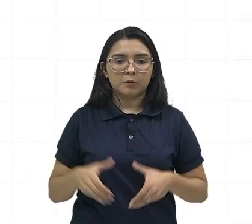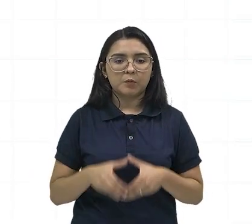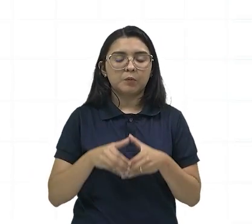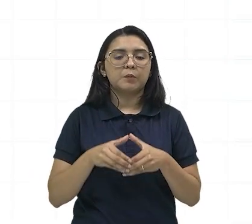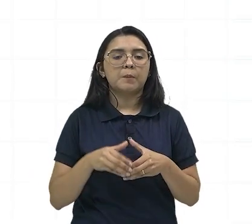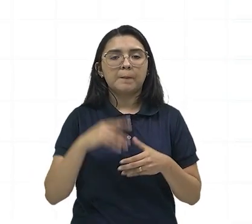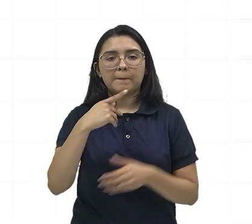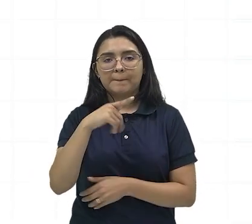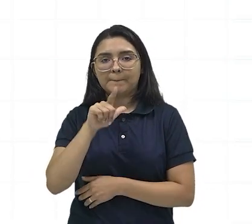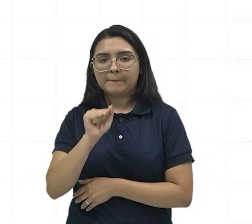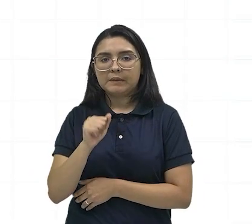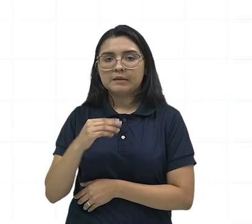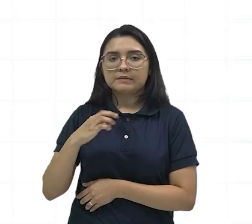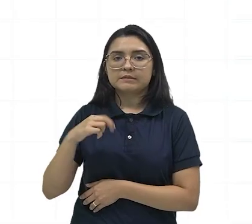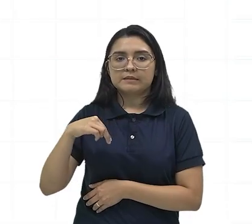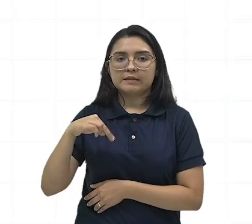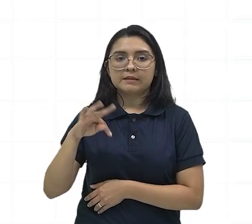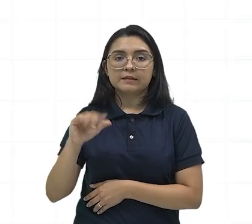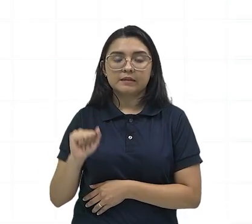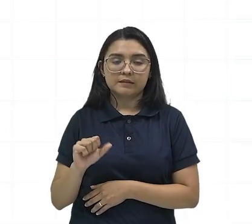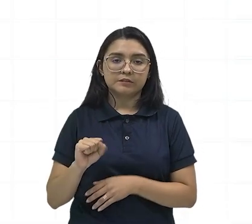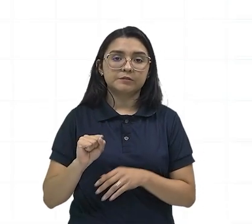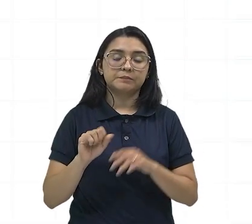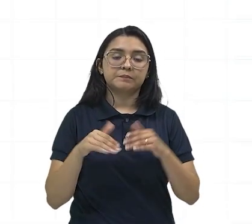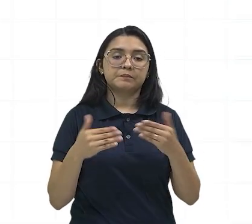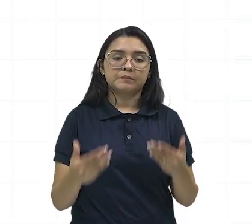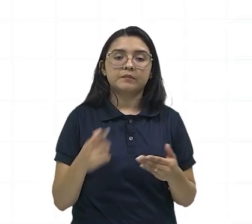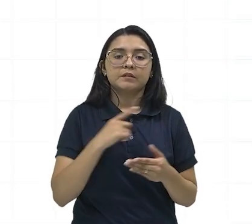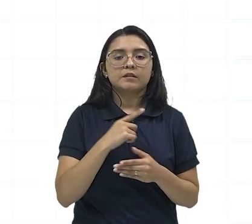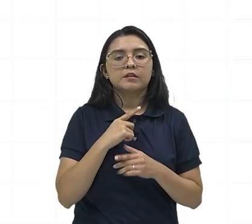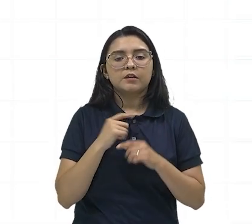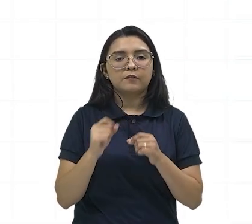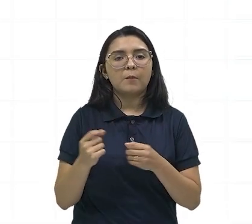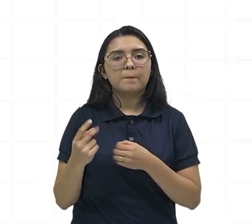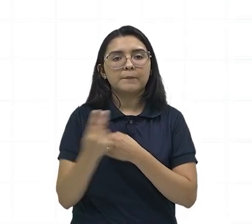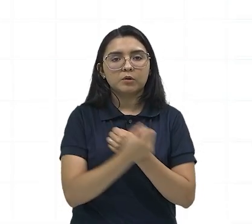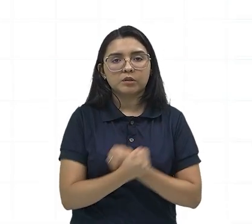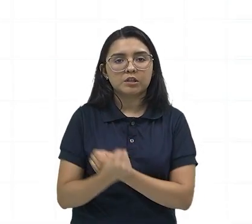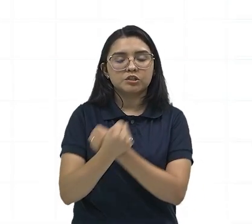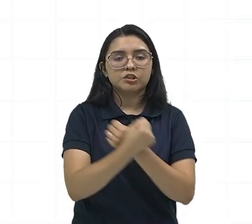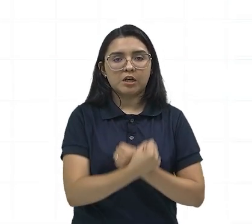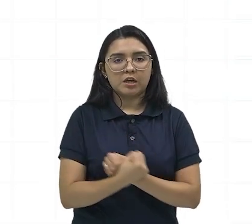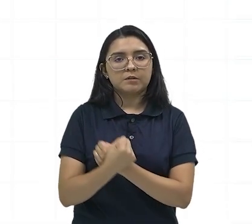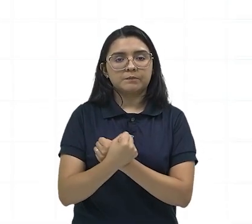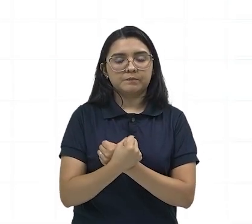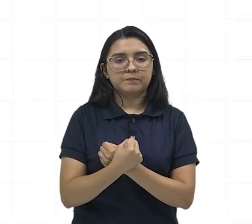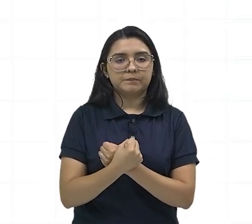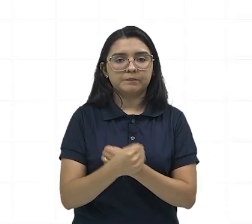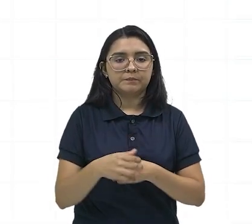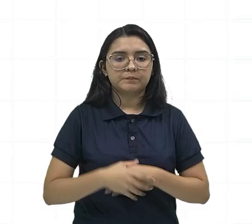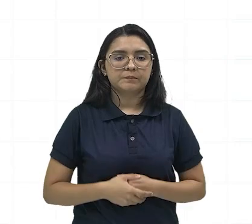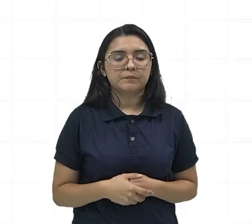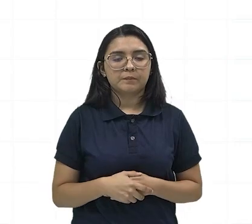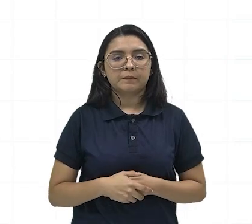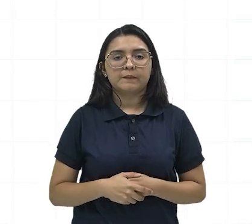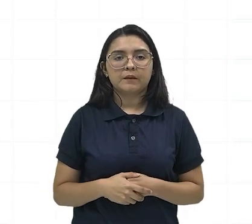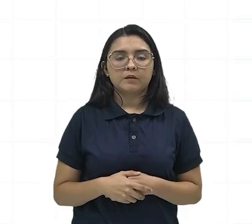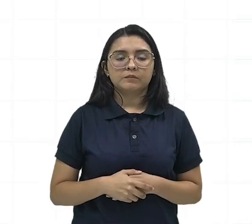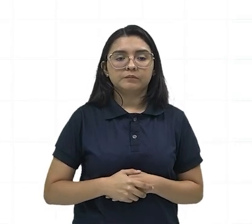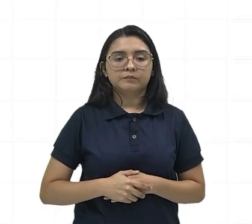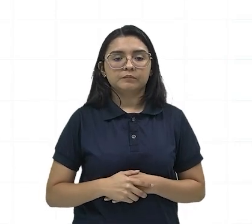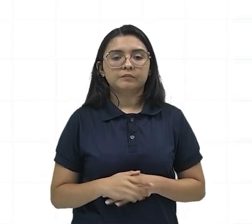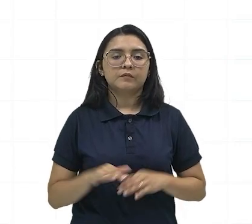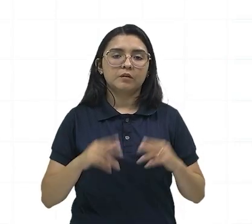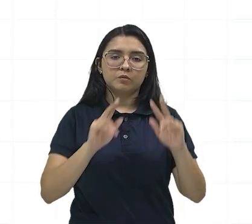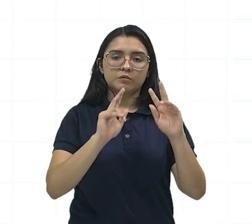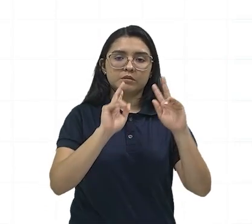de placentas, né, complexas e que vão ali dar suporte, né, na proteção e no desenvolvimento desse embrião. Os